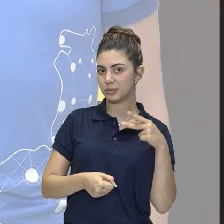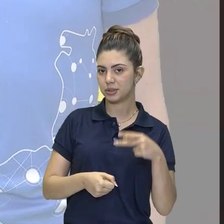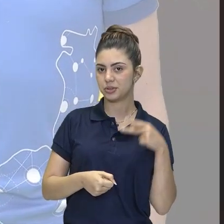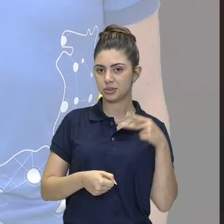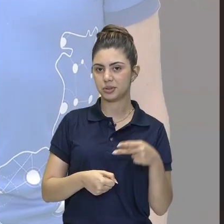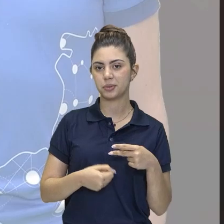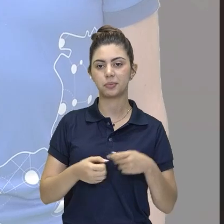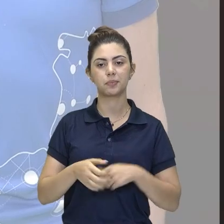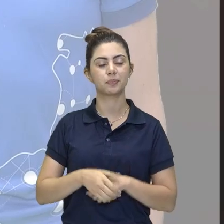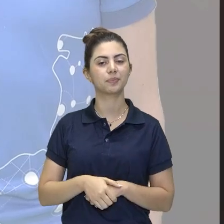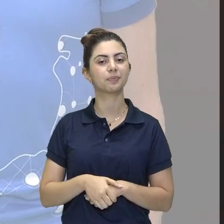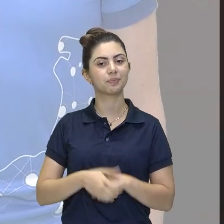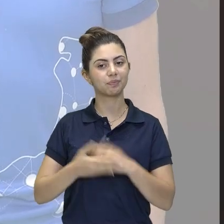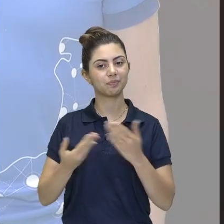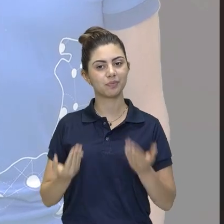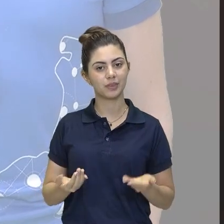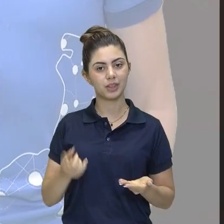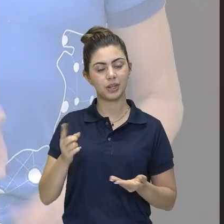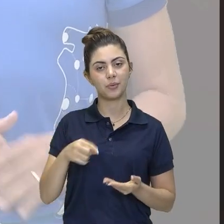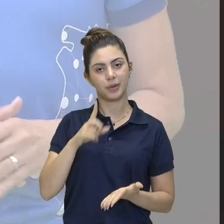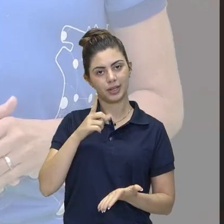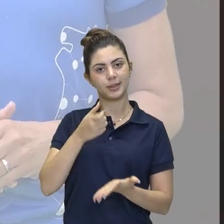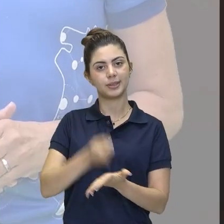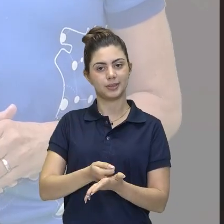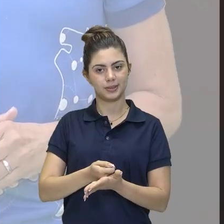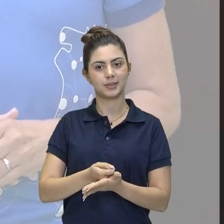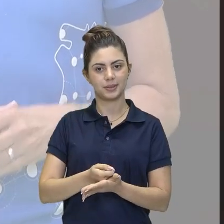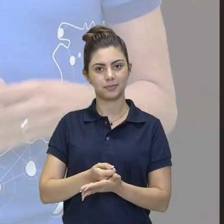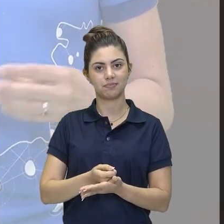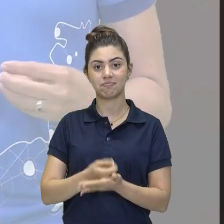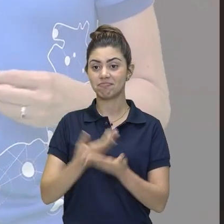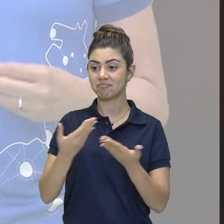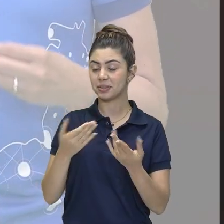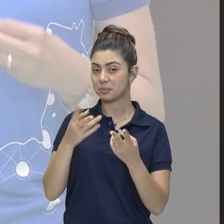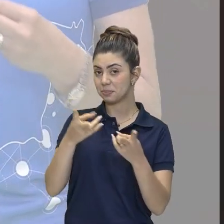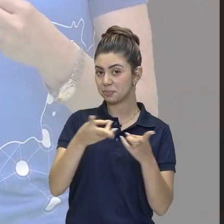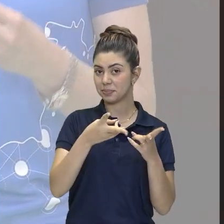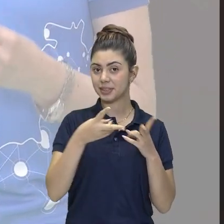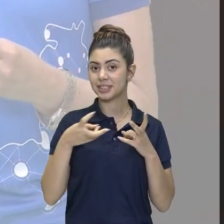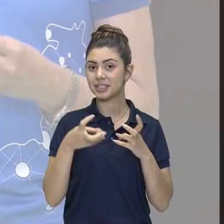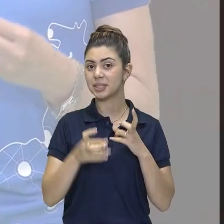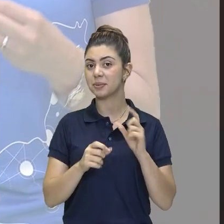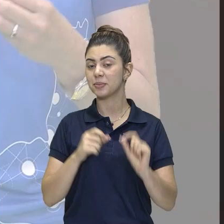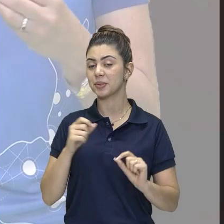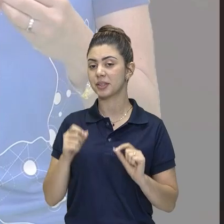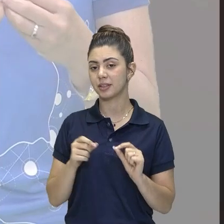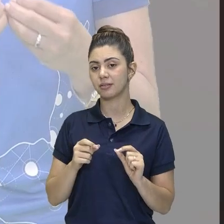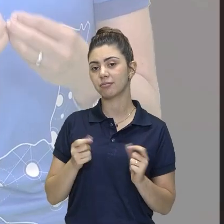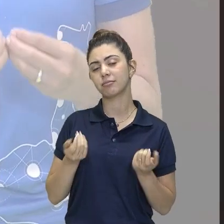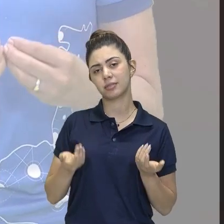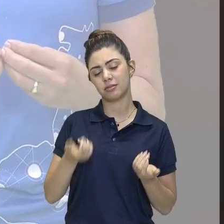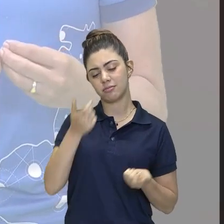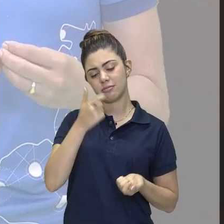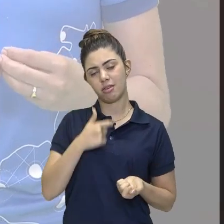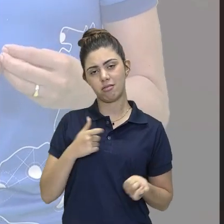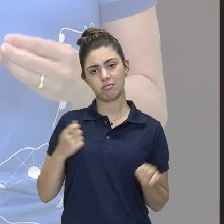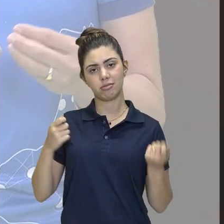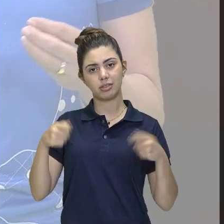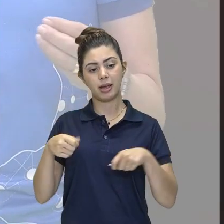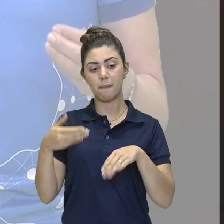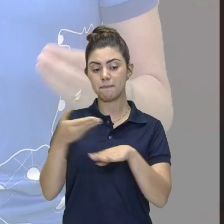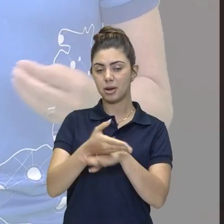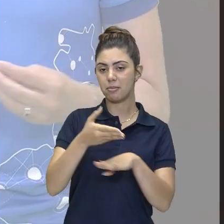que é o nível de decisão. Percebam que eu posso e participo